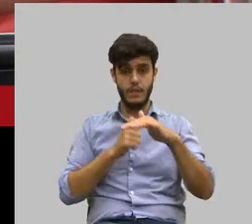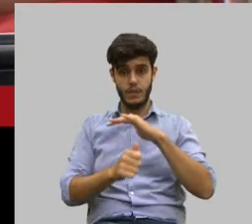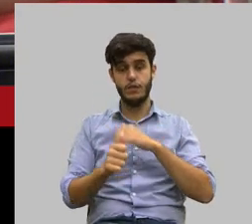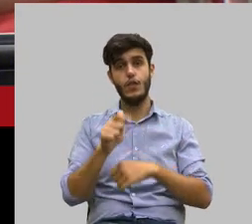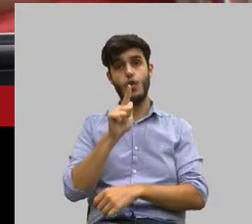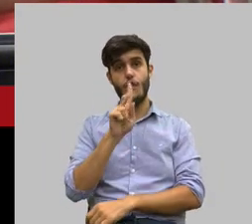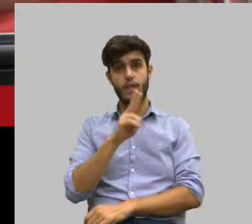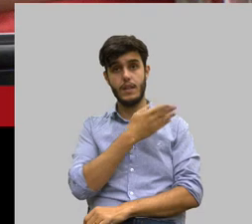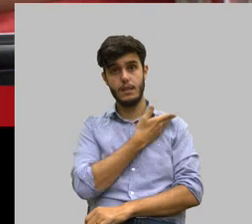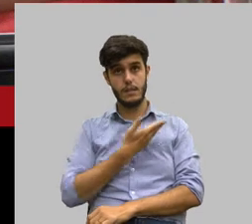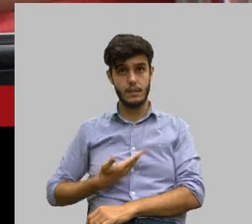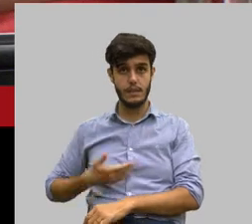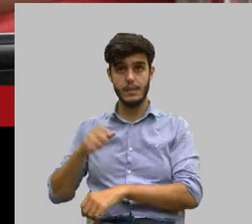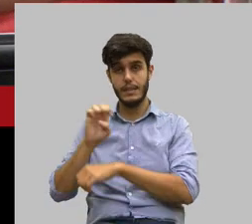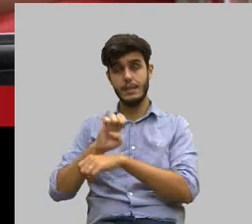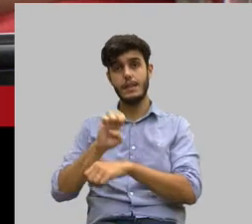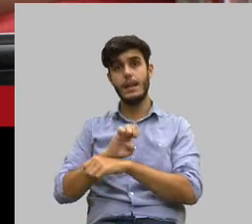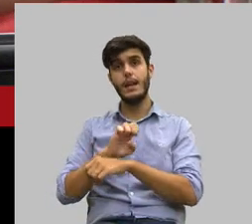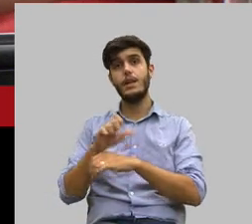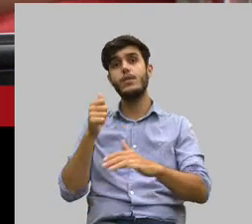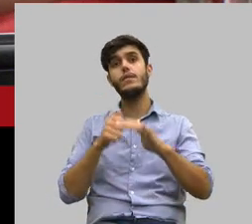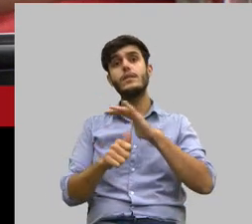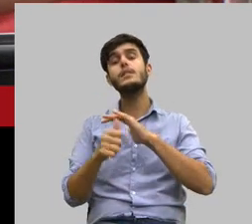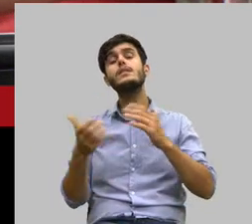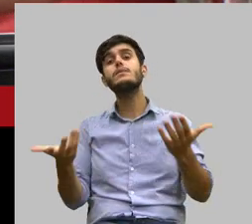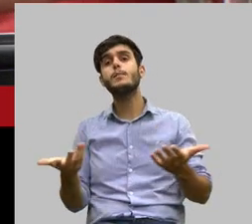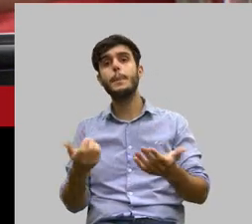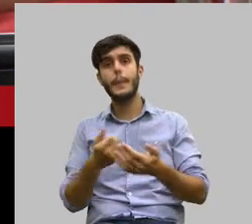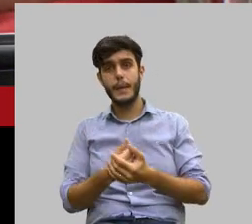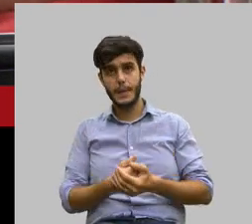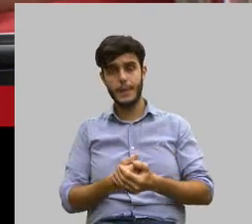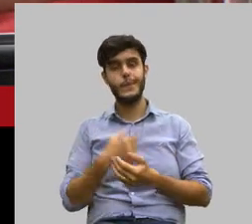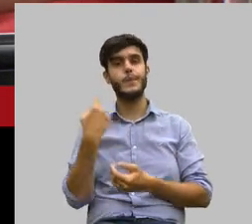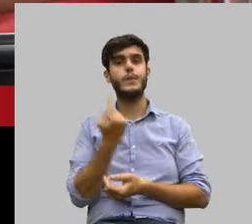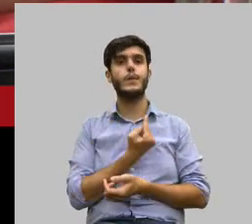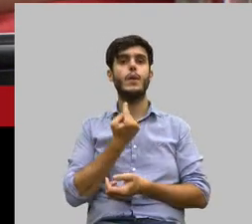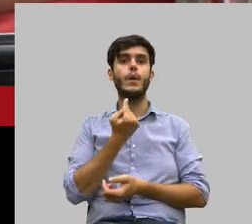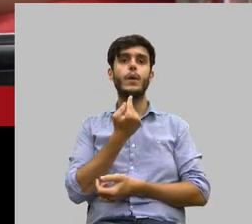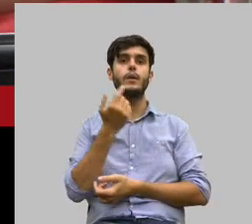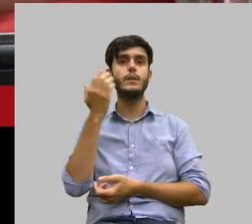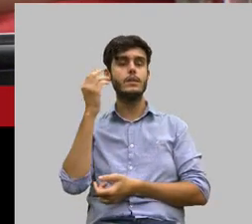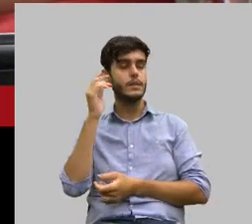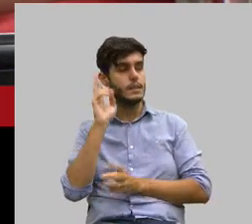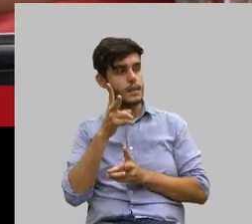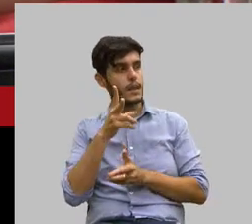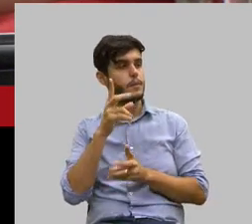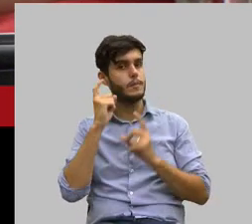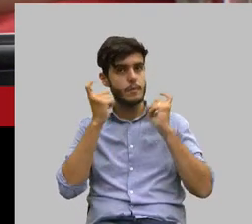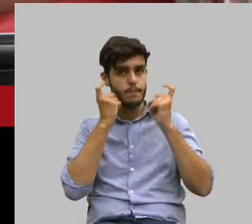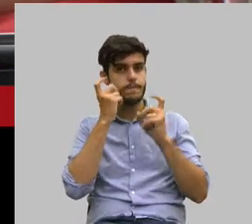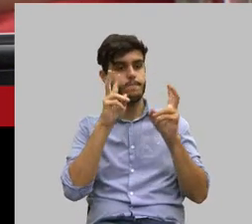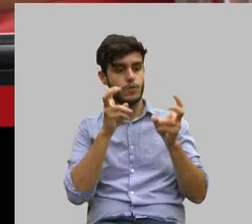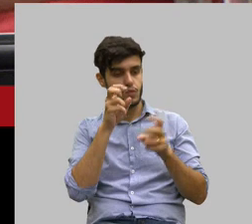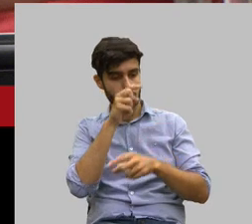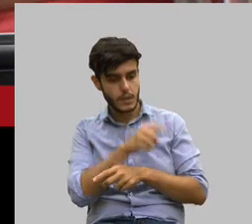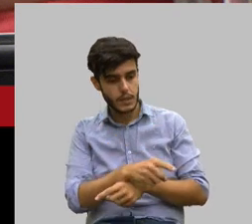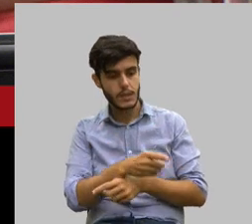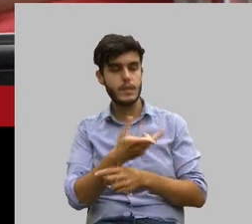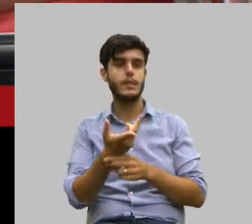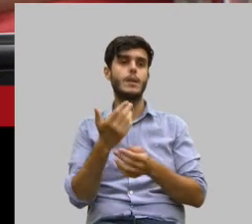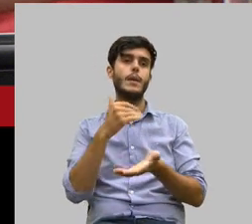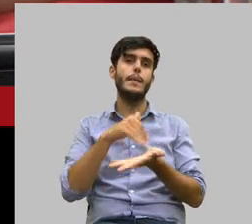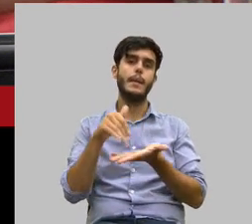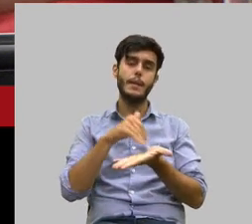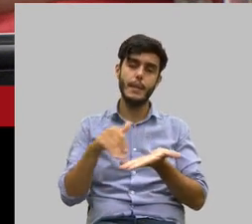eh a gente sempre tem pautado essas questões para excetuar emendas parlamentares estaduais